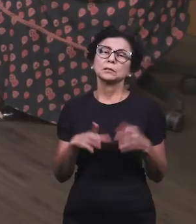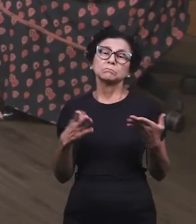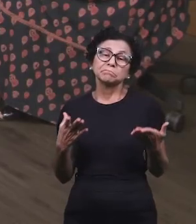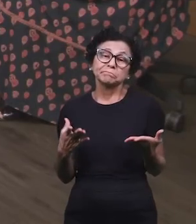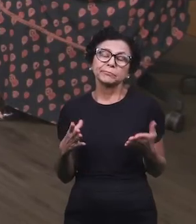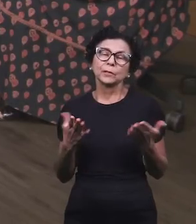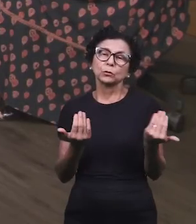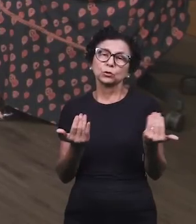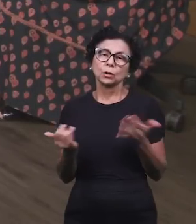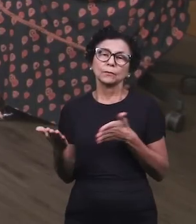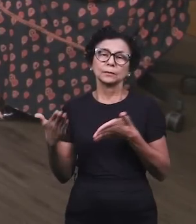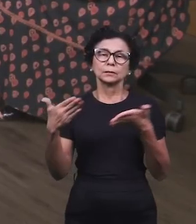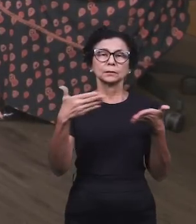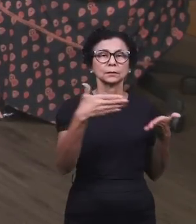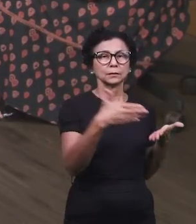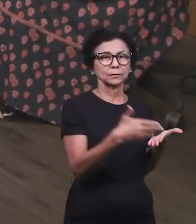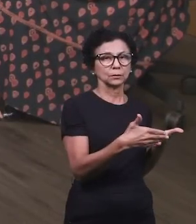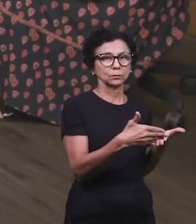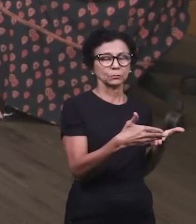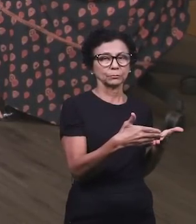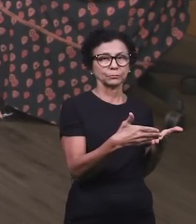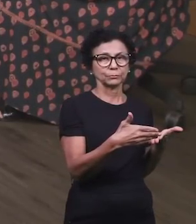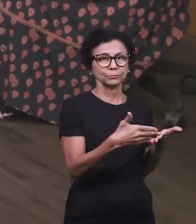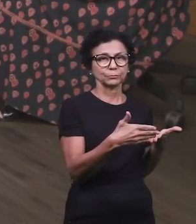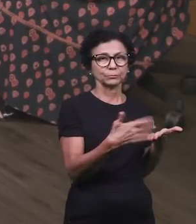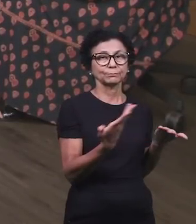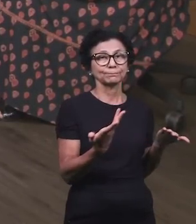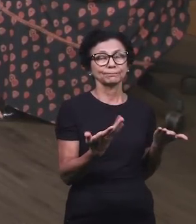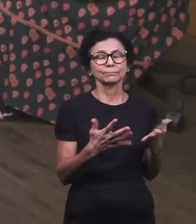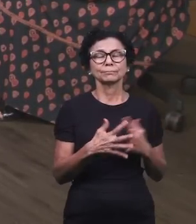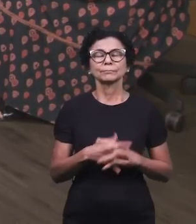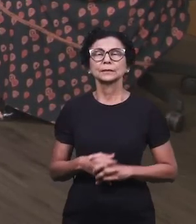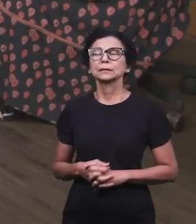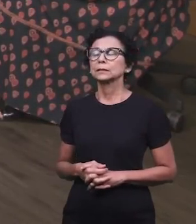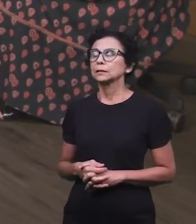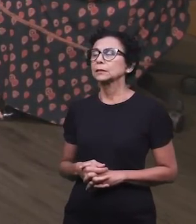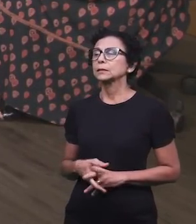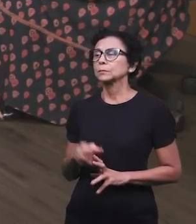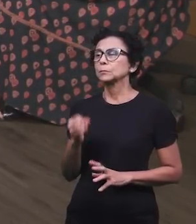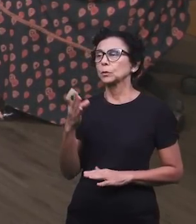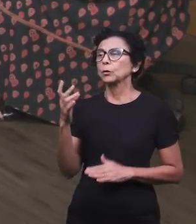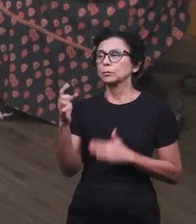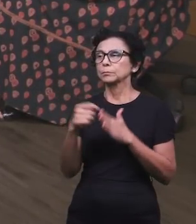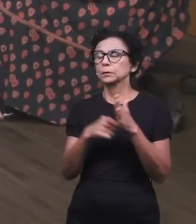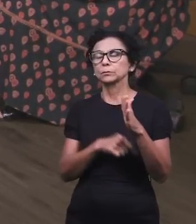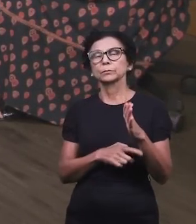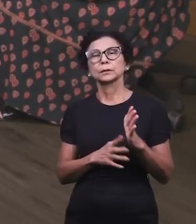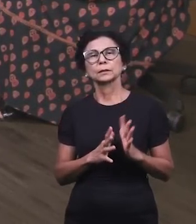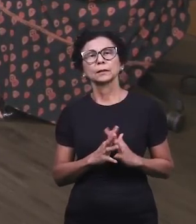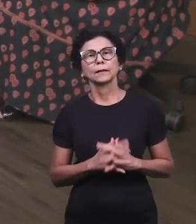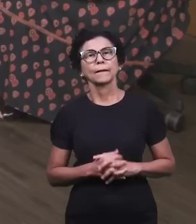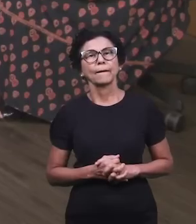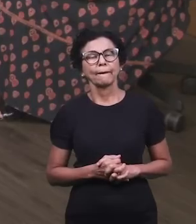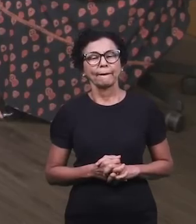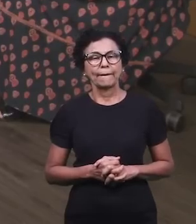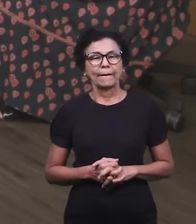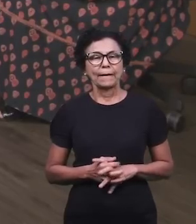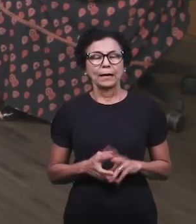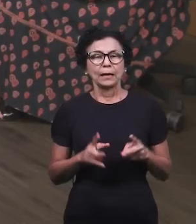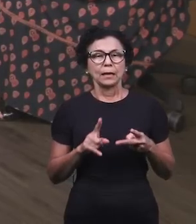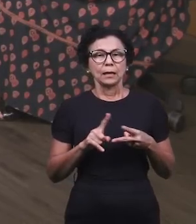boa pergunta, Caio. Olha, a diferença ela é enorme, porque a alegria do Senhor, né, pastor Josias, ela